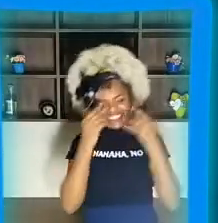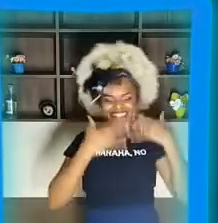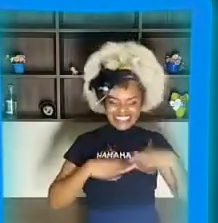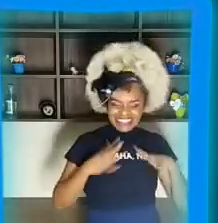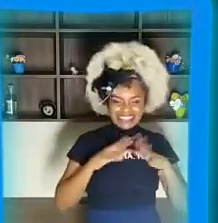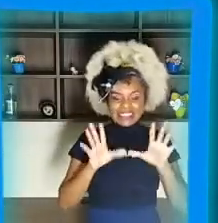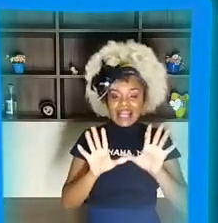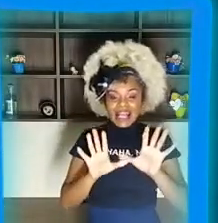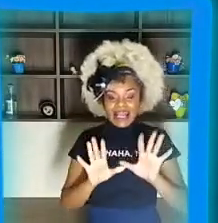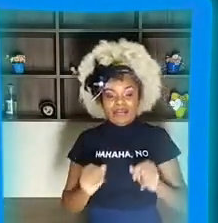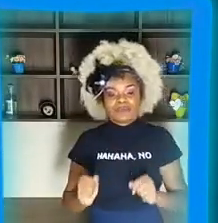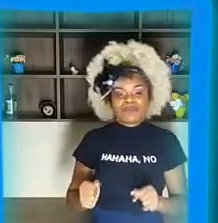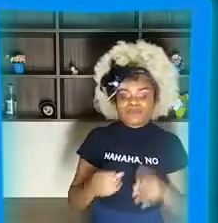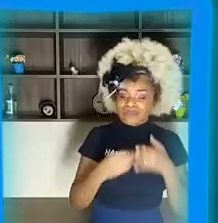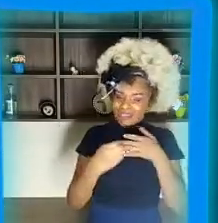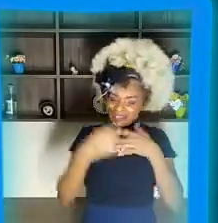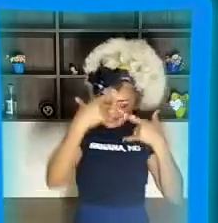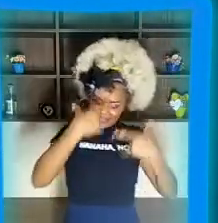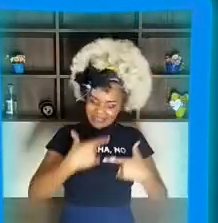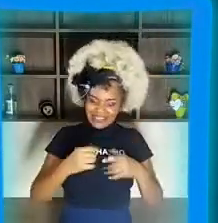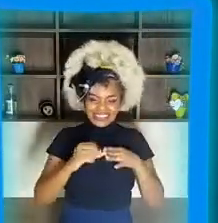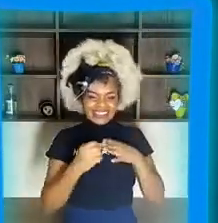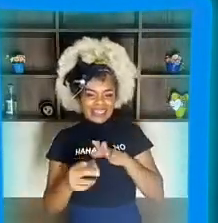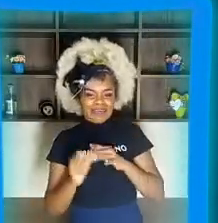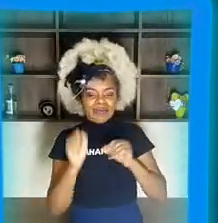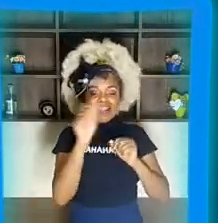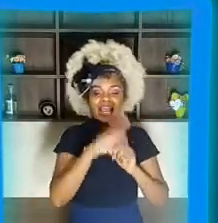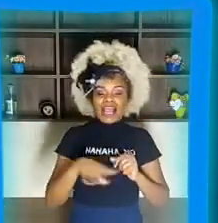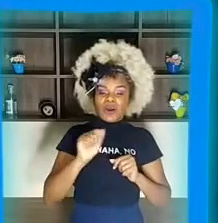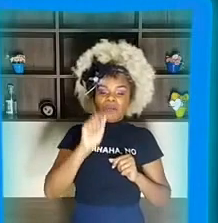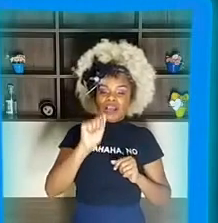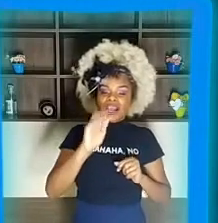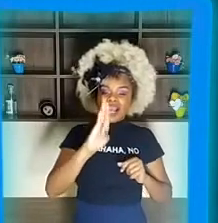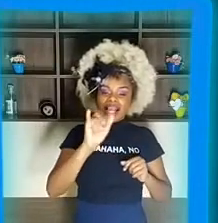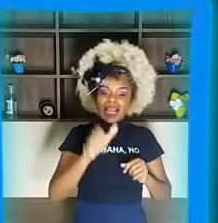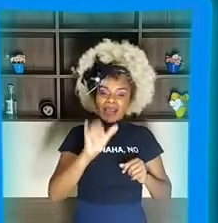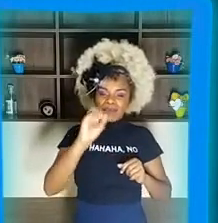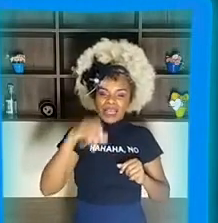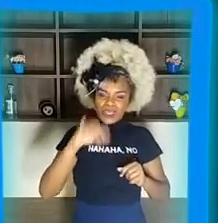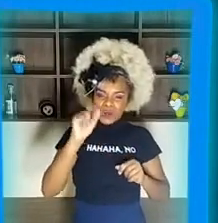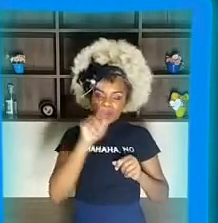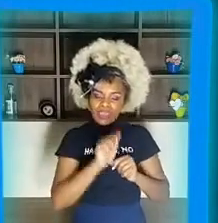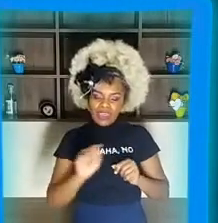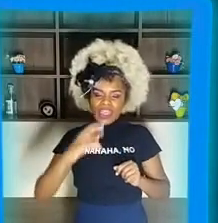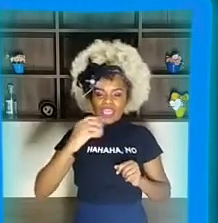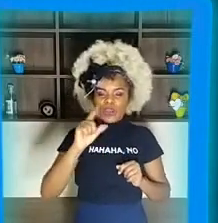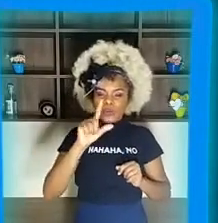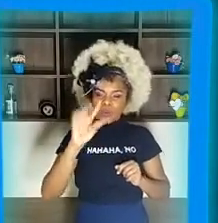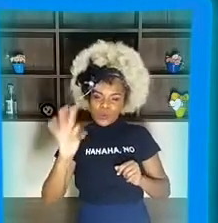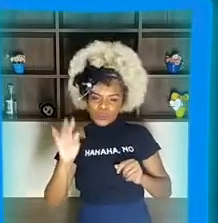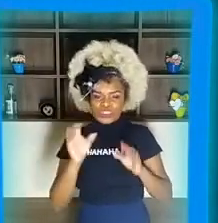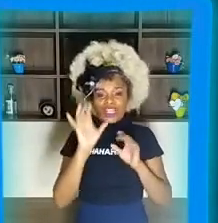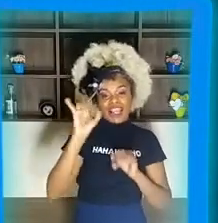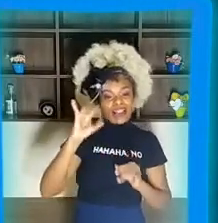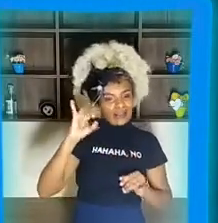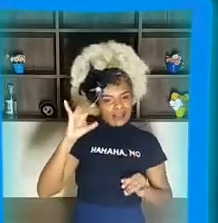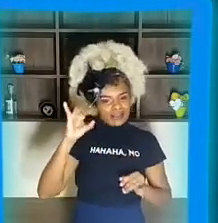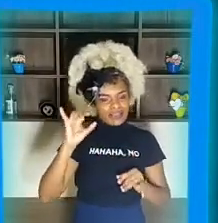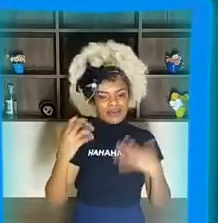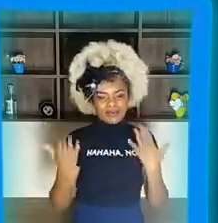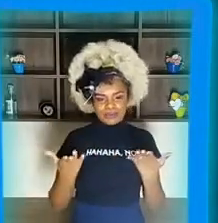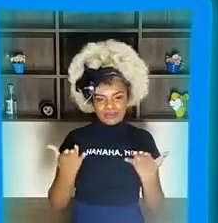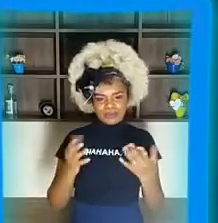gente, siga Babi, arroba abayomi underline cult. Que é